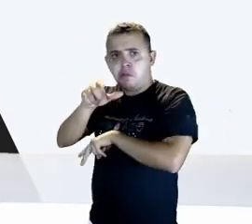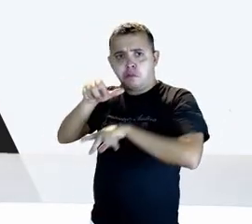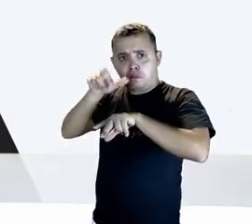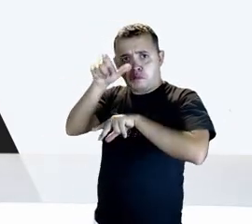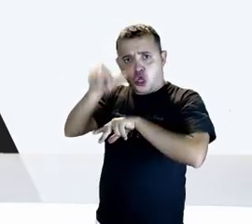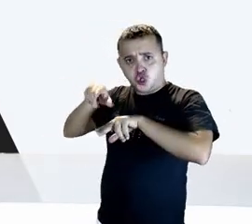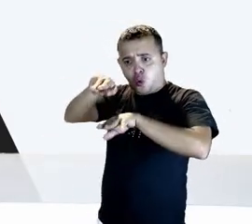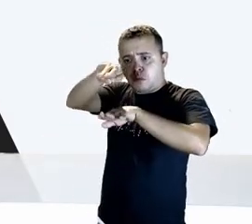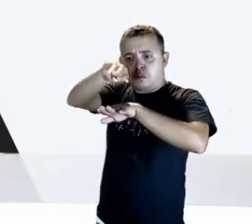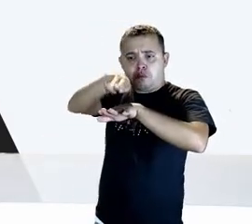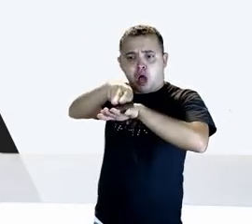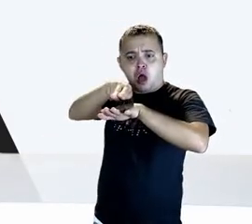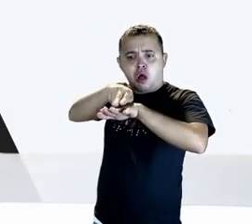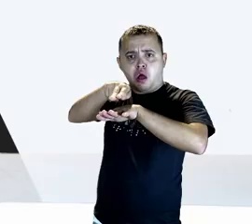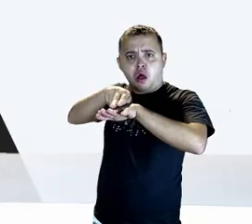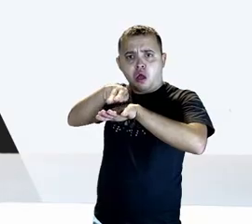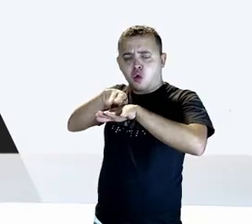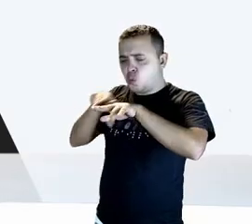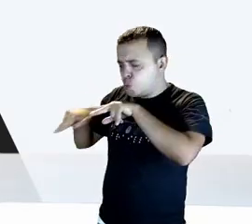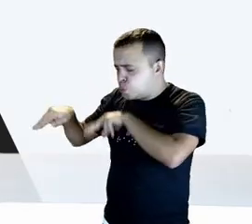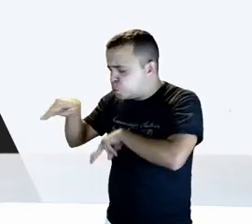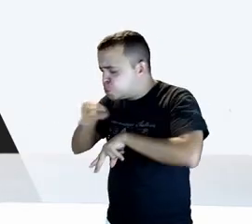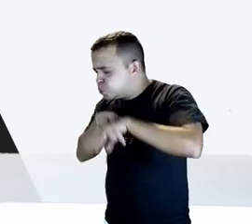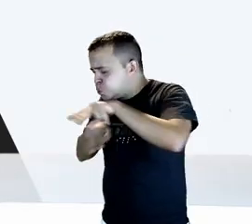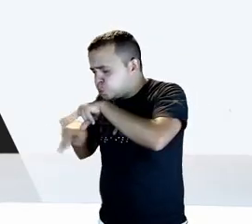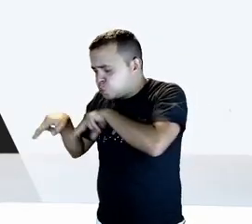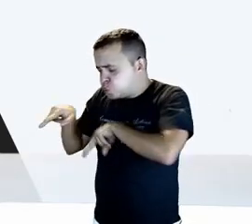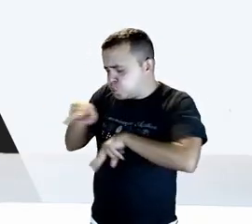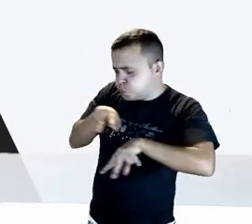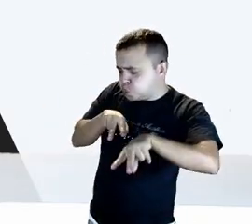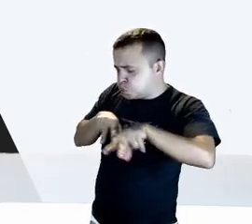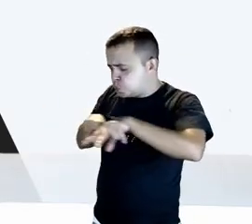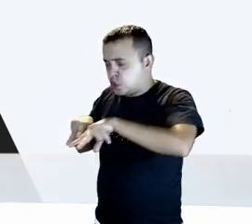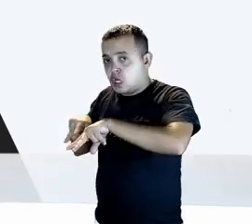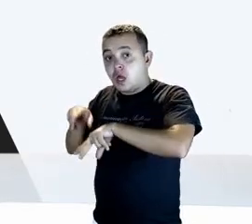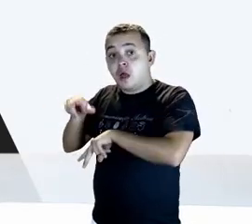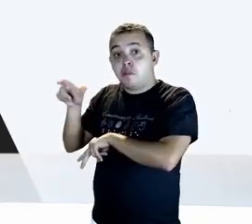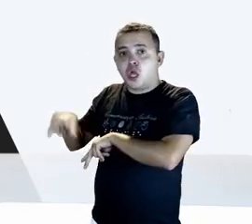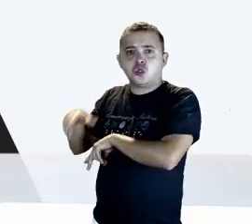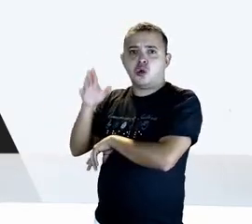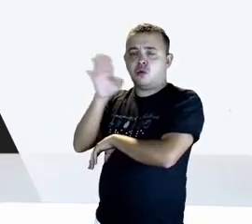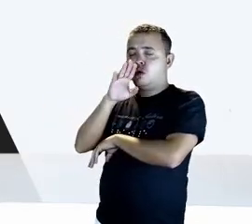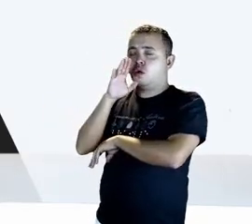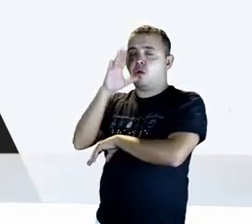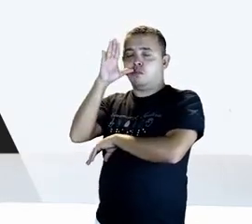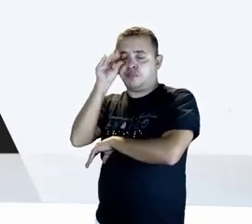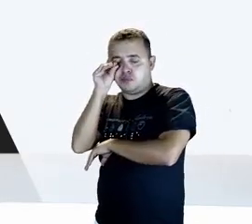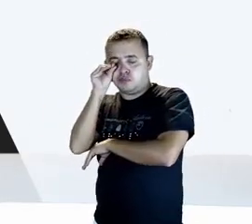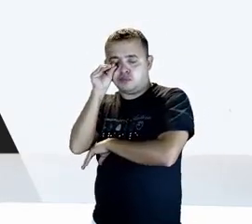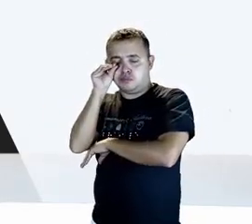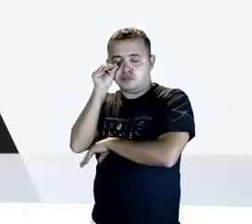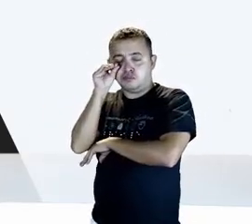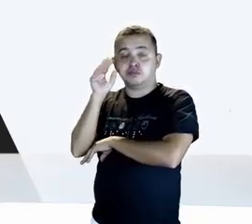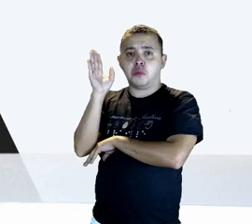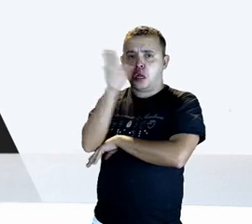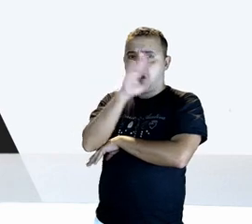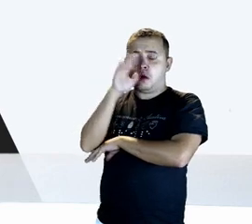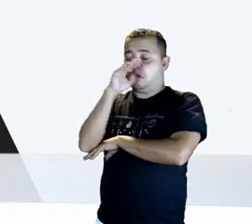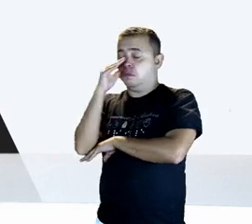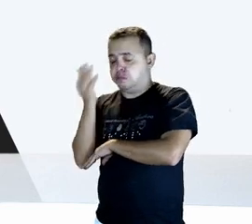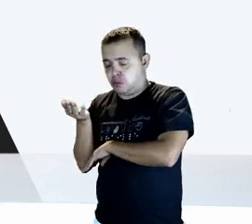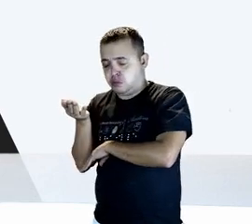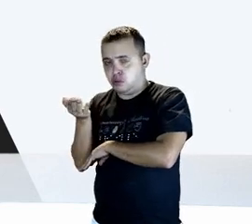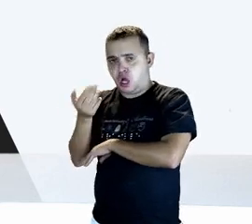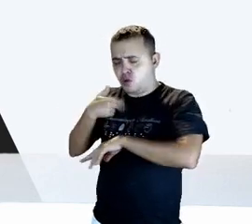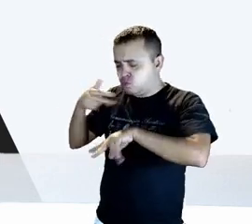avaliação realizada sempre que a vítima está inconsciente e é necessária para se detectar